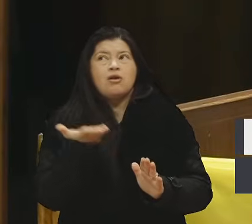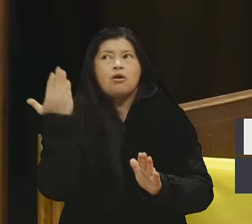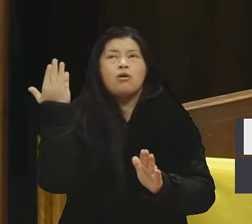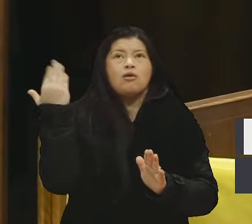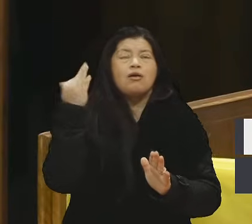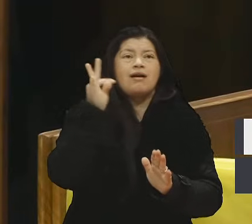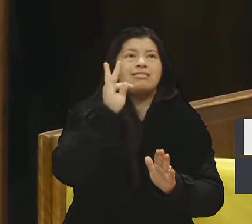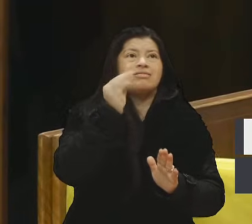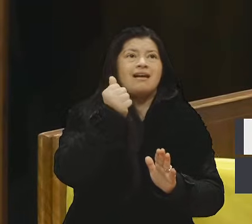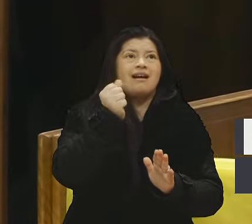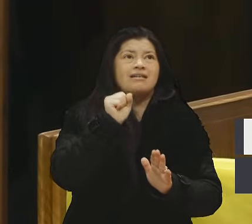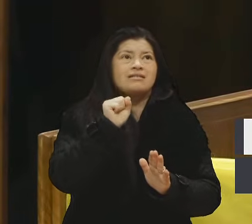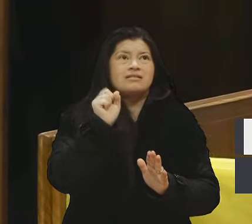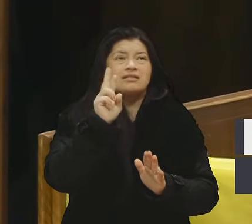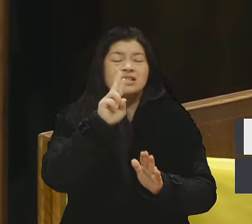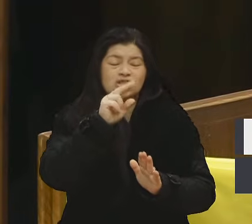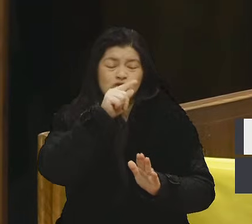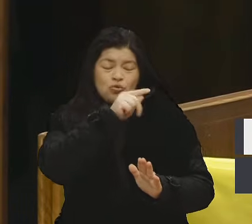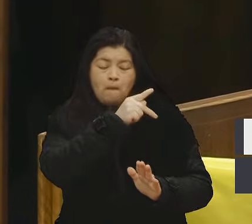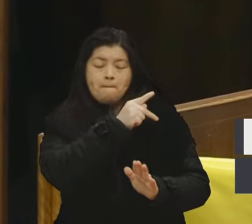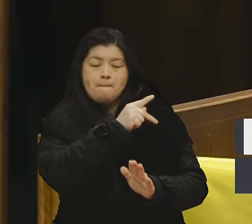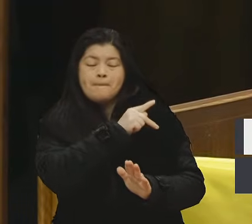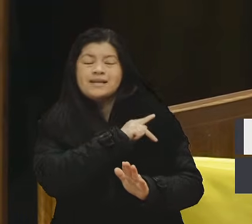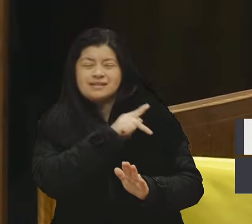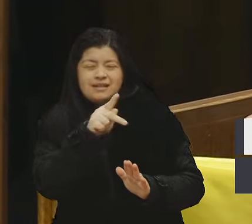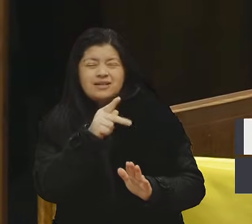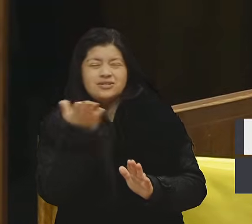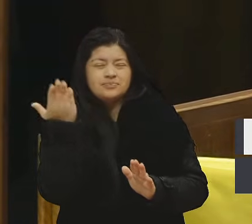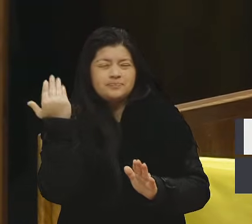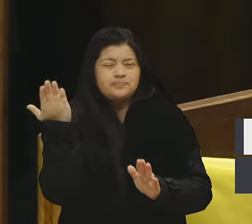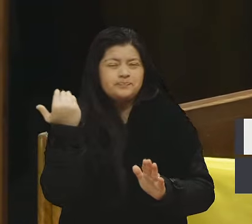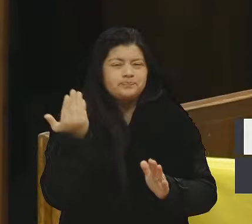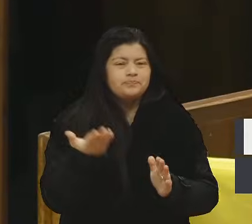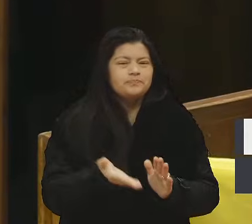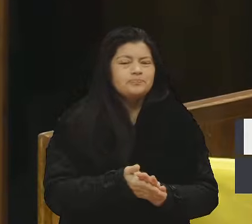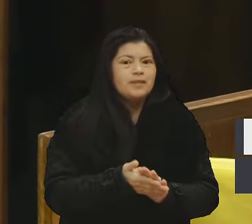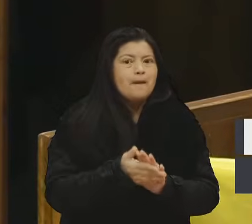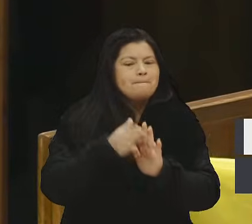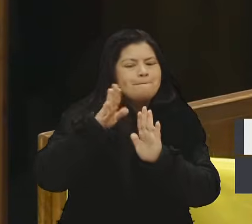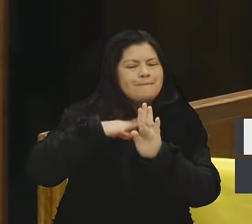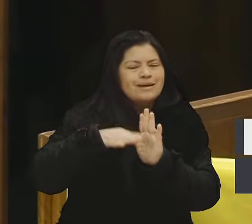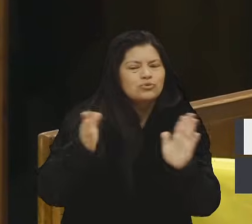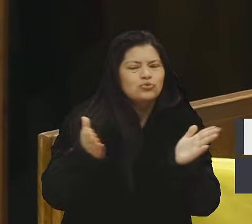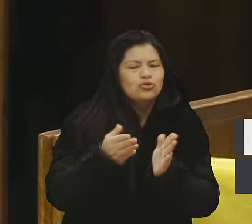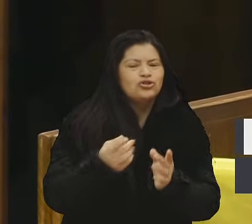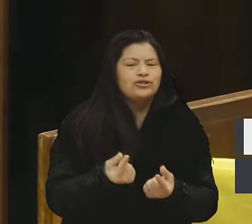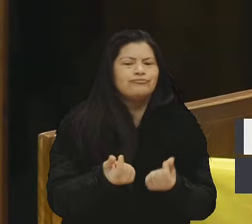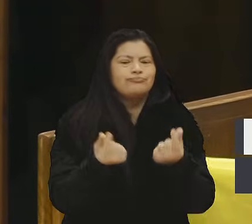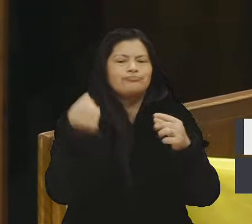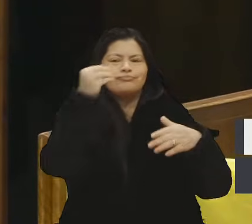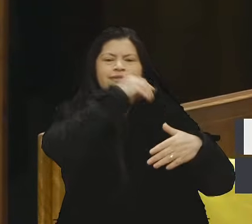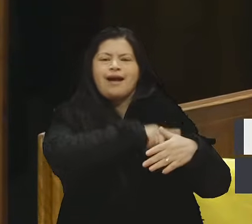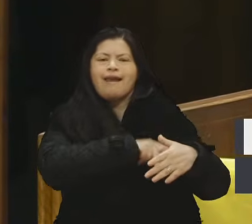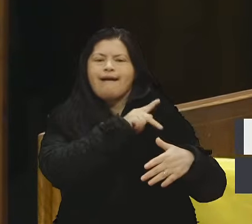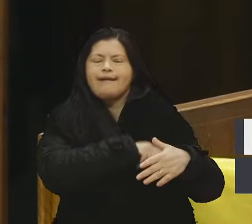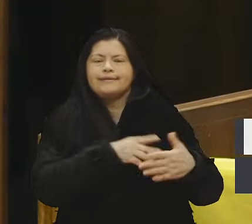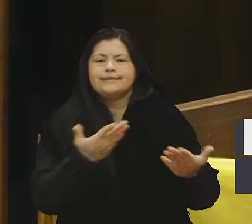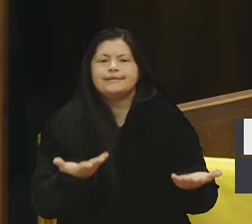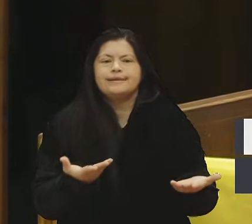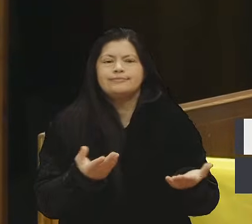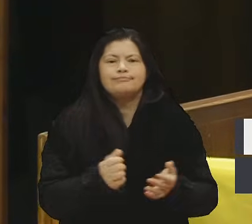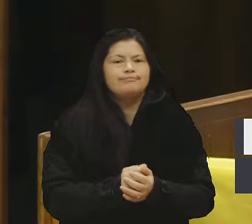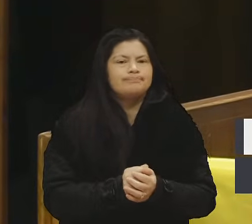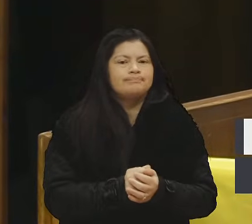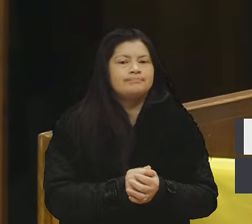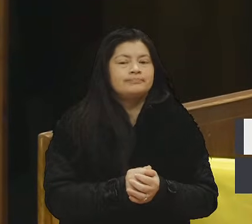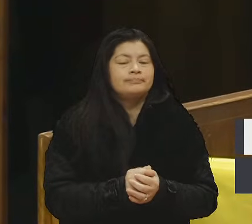Tarso, porque pagam previdência, e quer que nós ainda demos ok. Então,